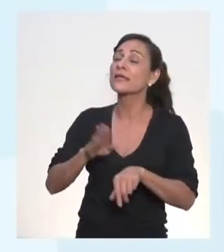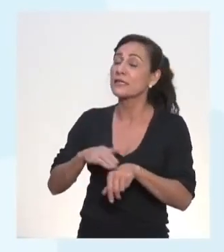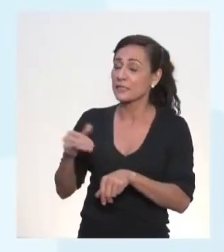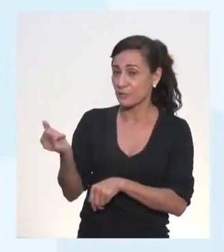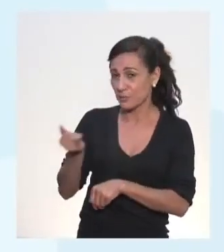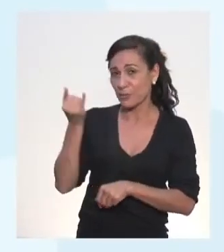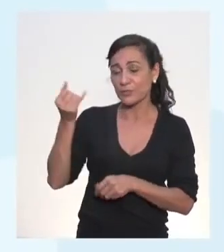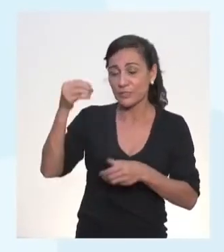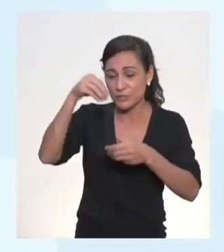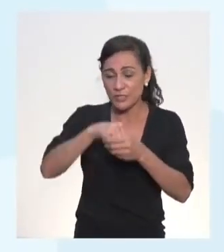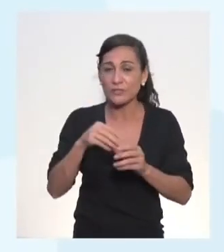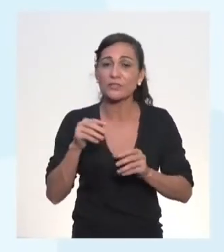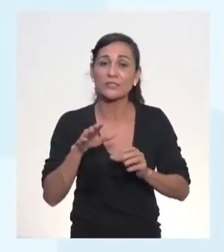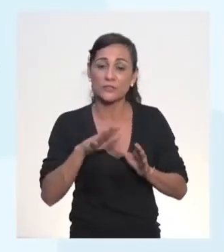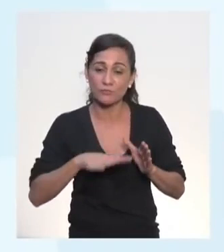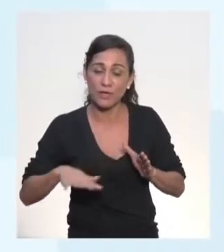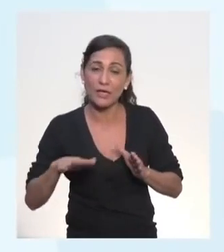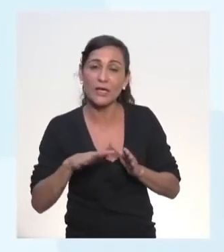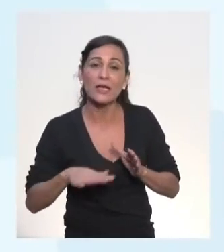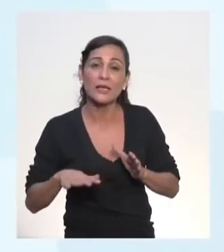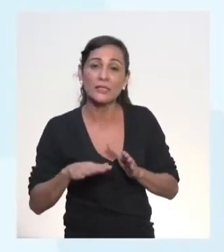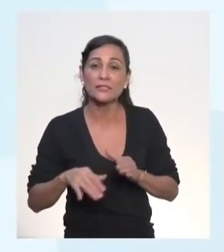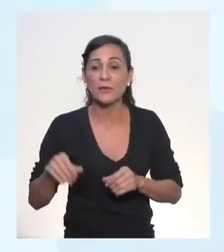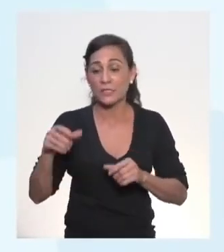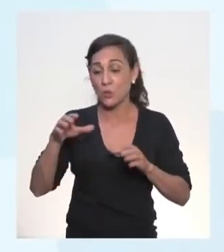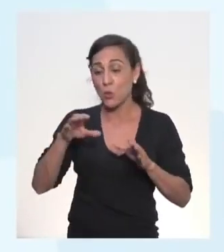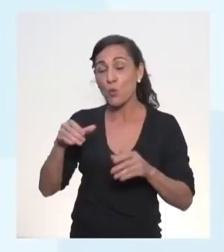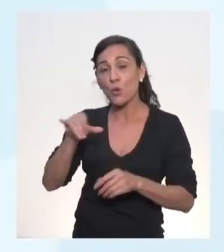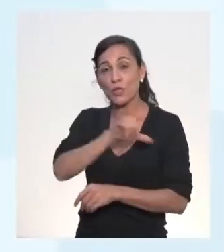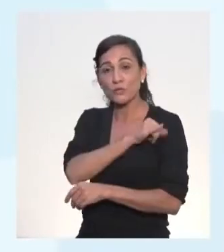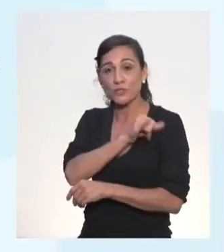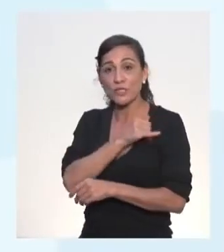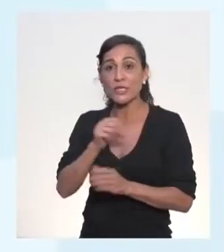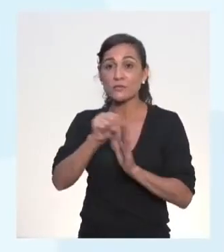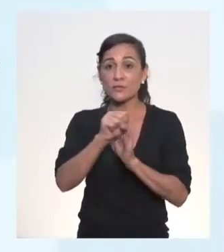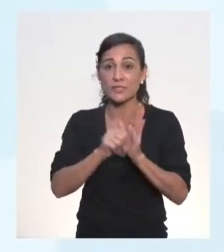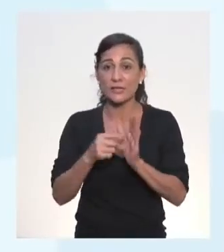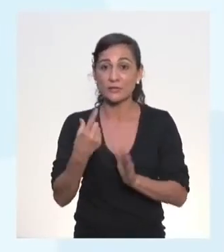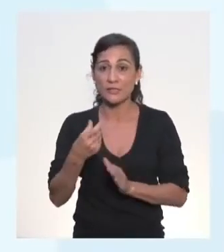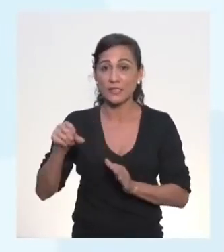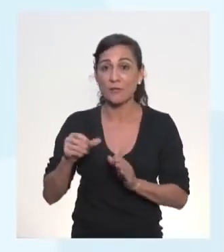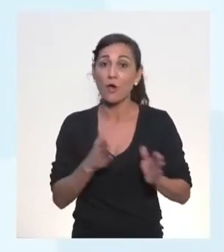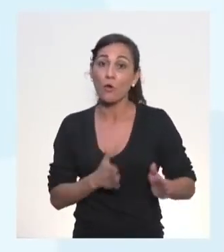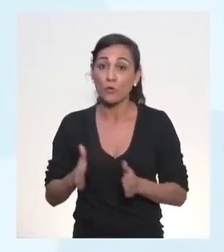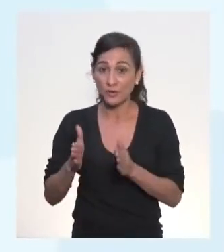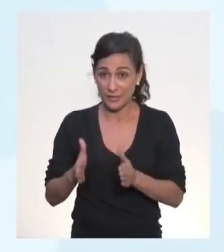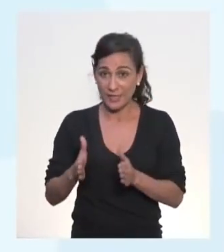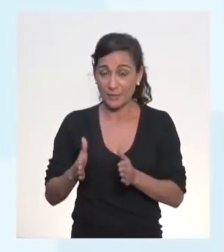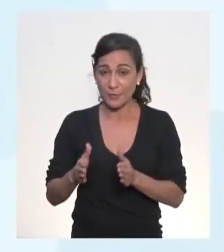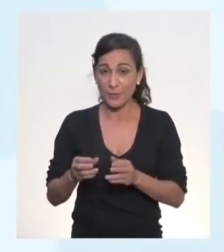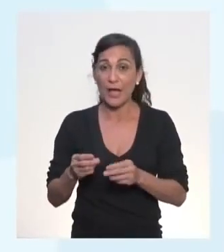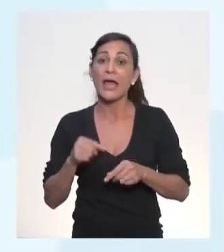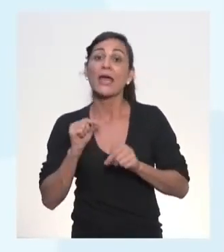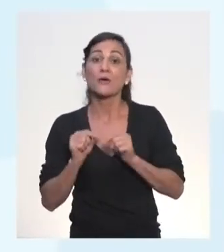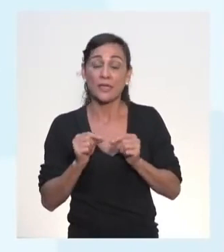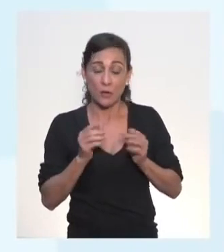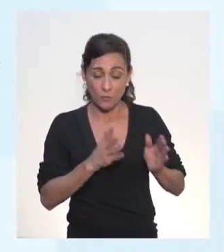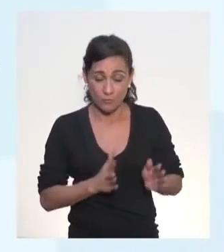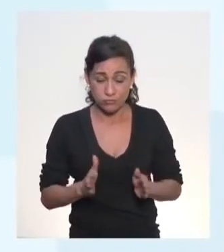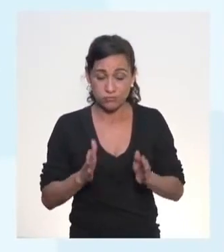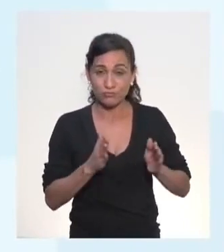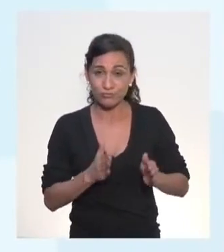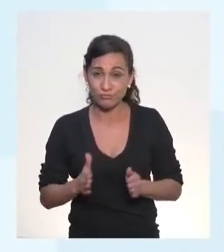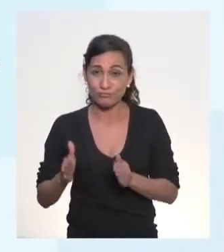também. Espaço, a história se passa no Rio de Janeiro, século XIX. O tempo, flashback cronológico, ou